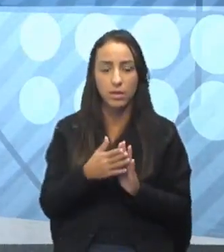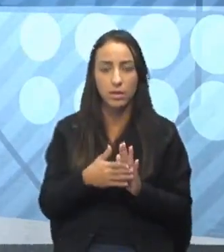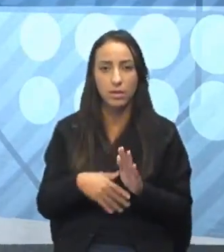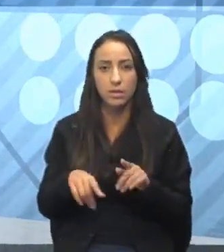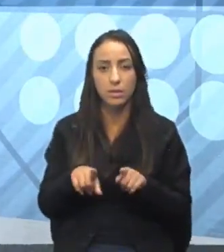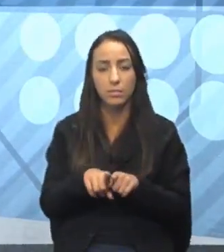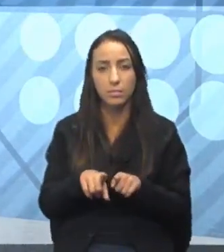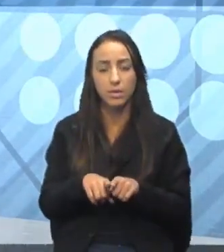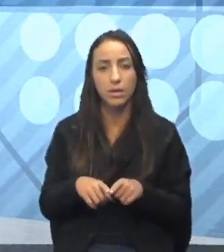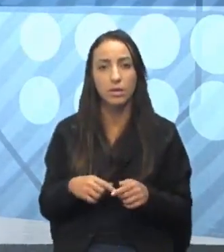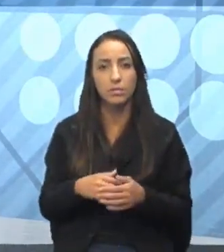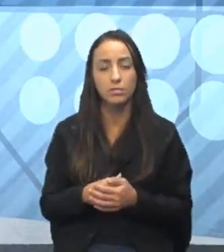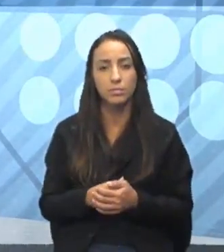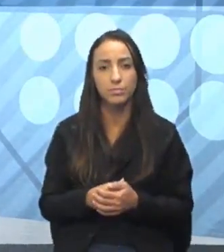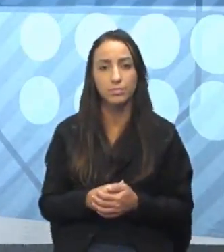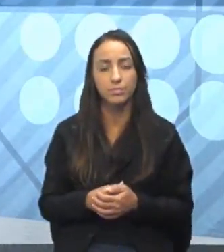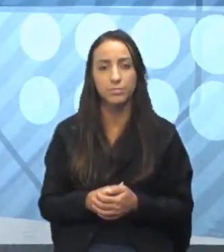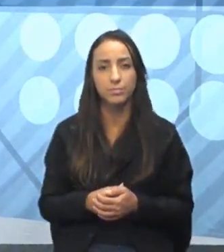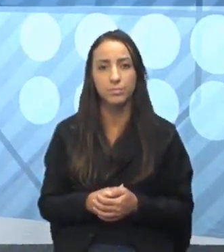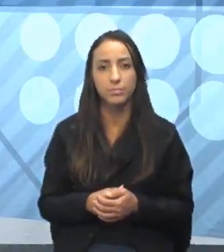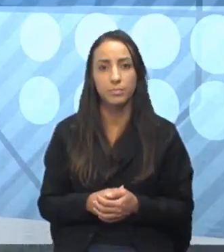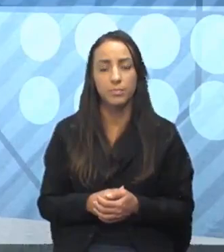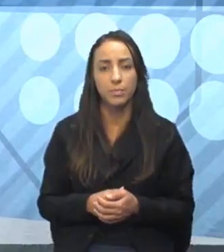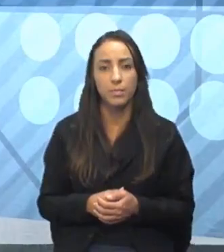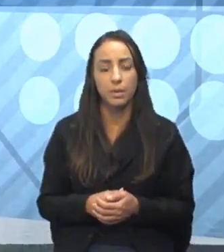que haja uma identificação correta